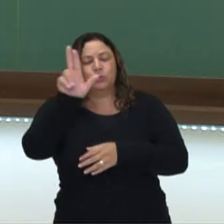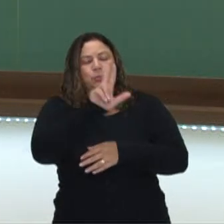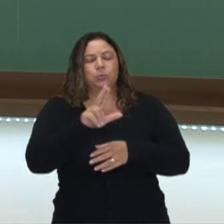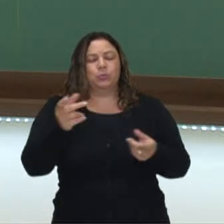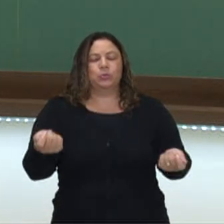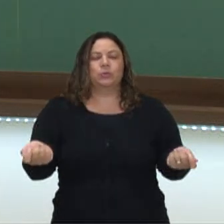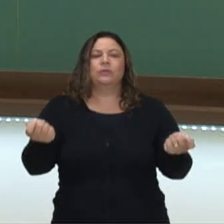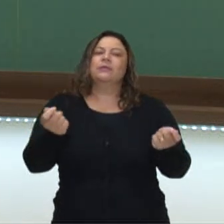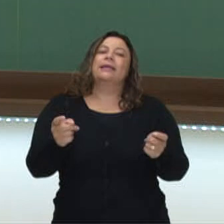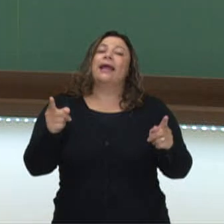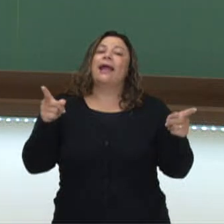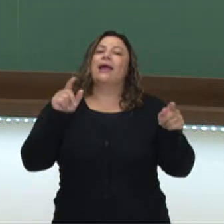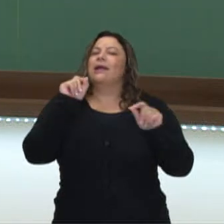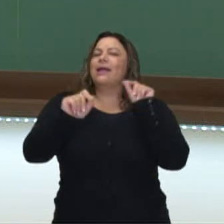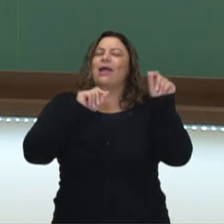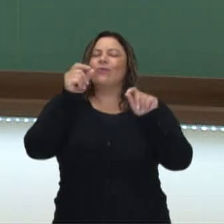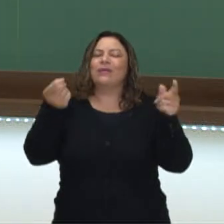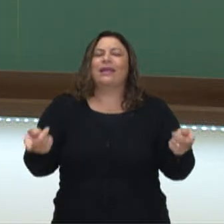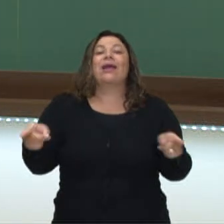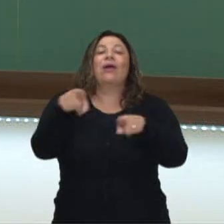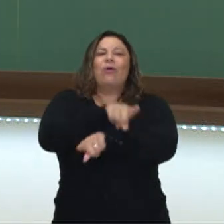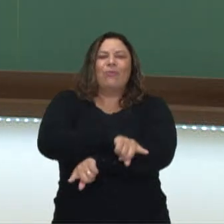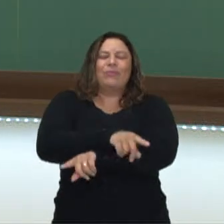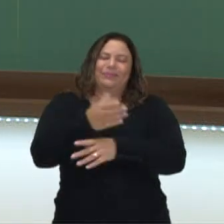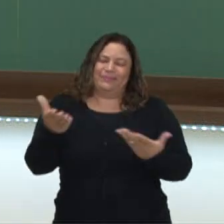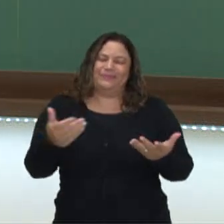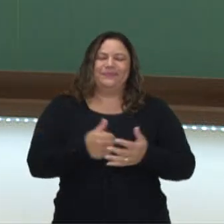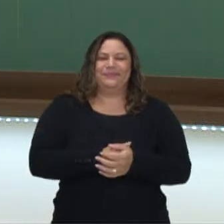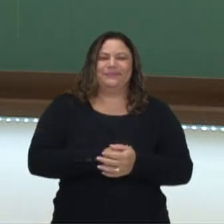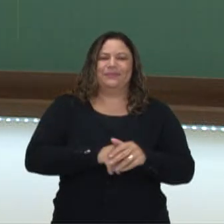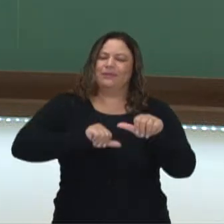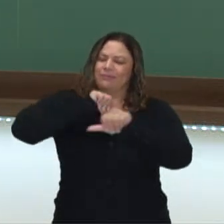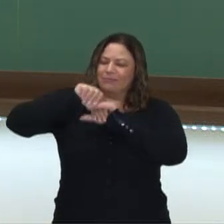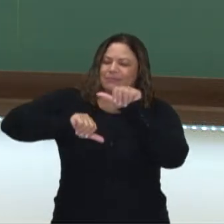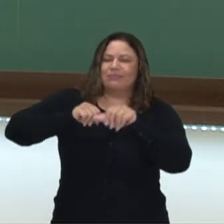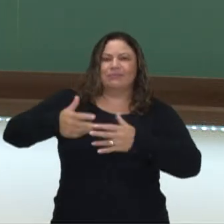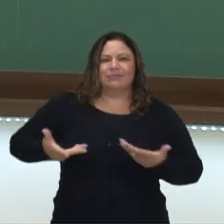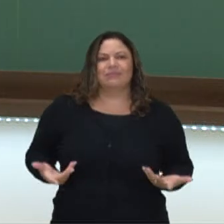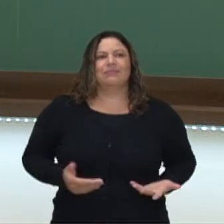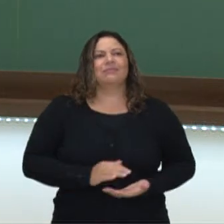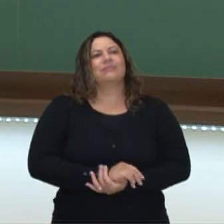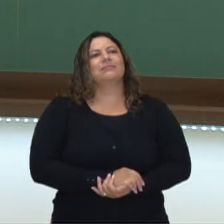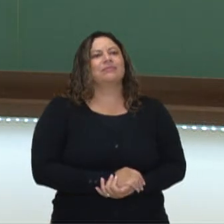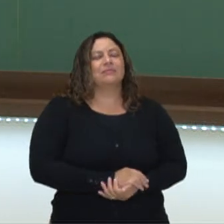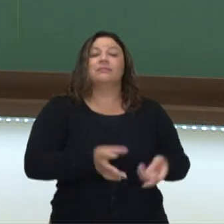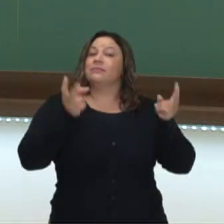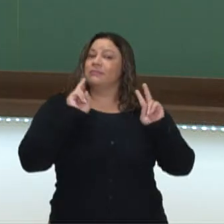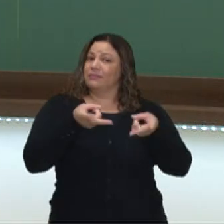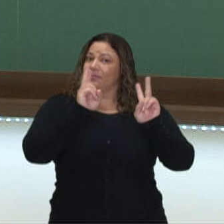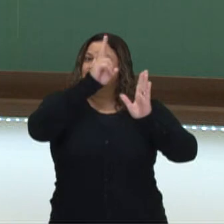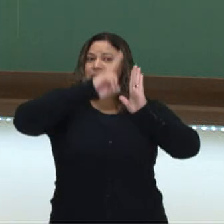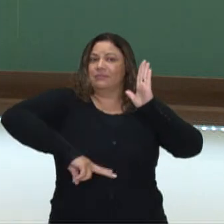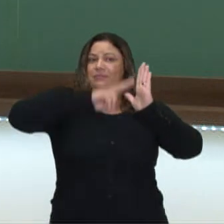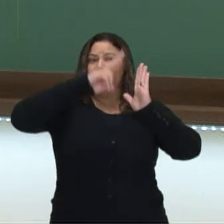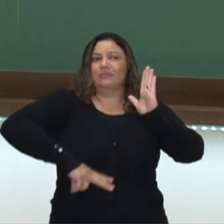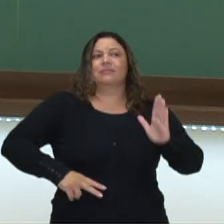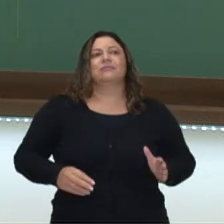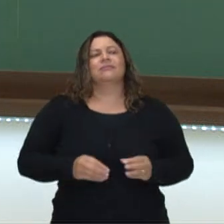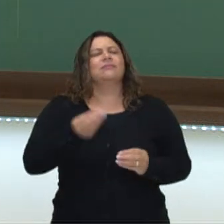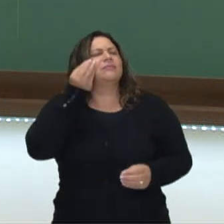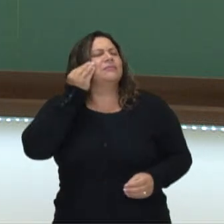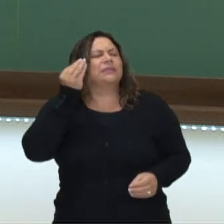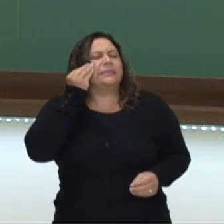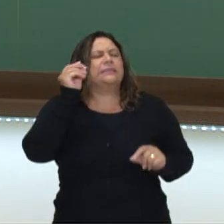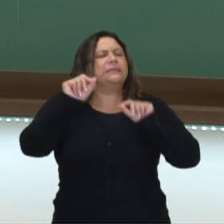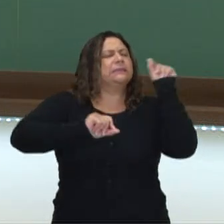convenção, né? É um passo arbitrário, por assim dizer. Mas vamos continuar com a nossa leitura, tentando